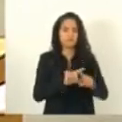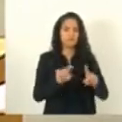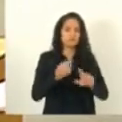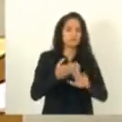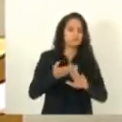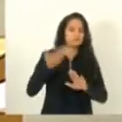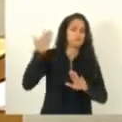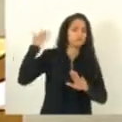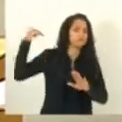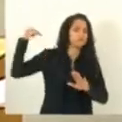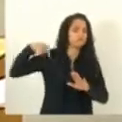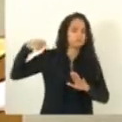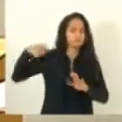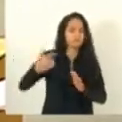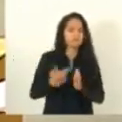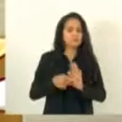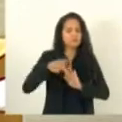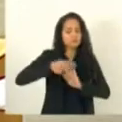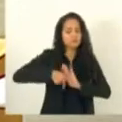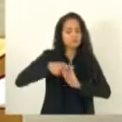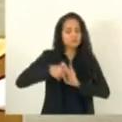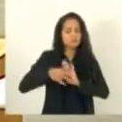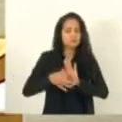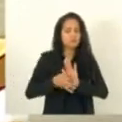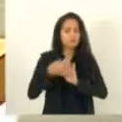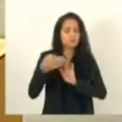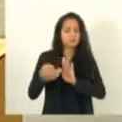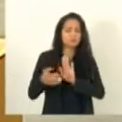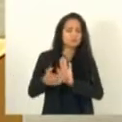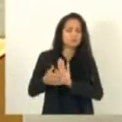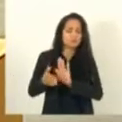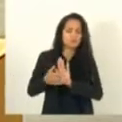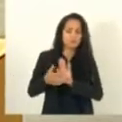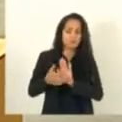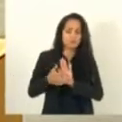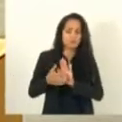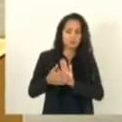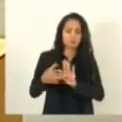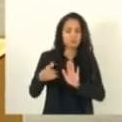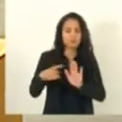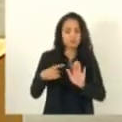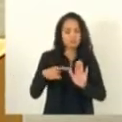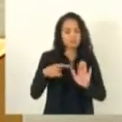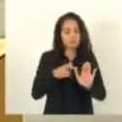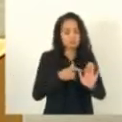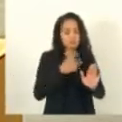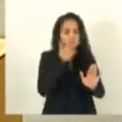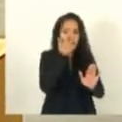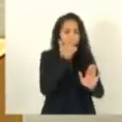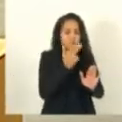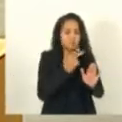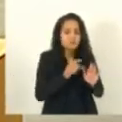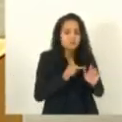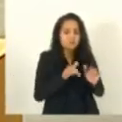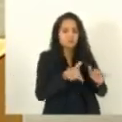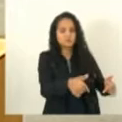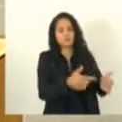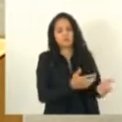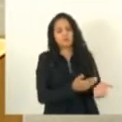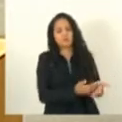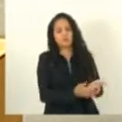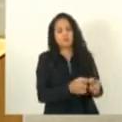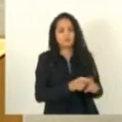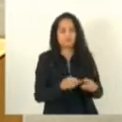ter feito um projeto de indicação, porque realmente tem vício de iniciativa. E conversando com